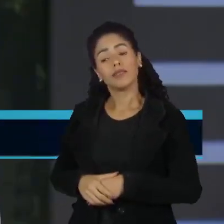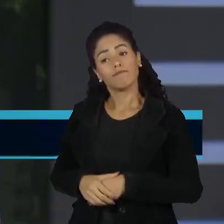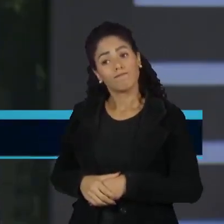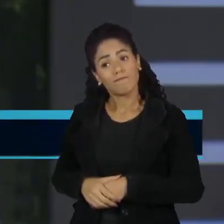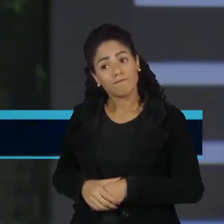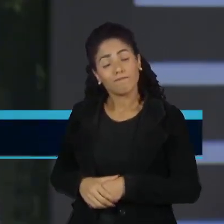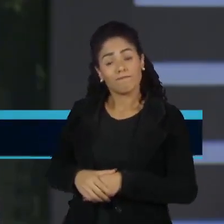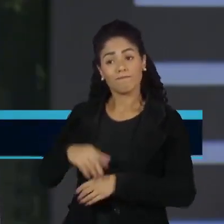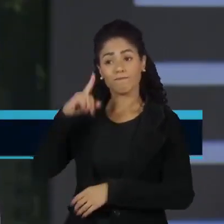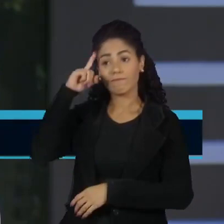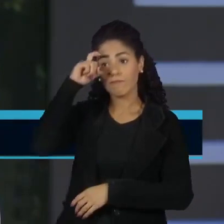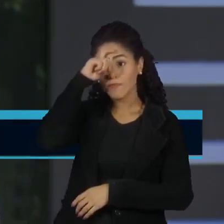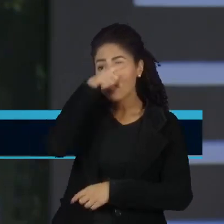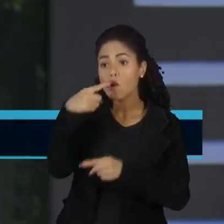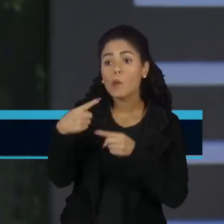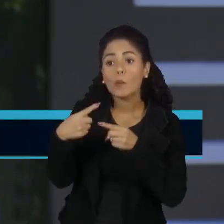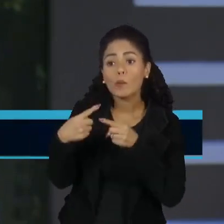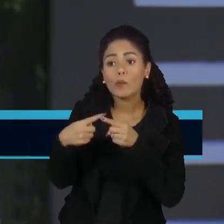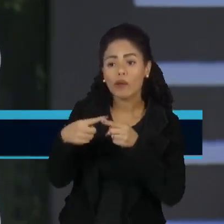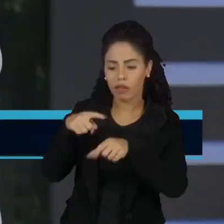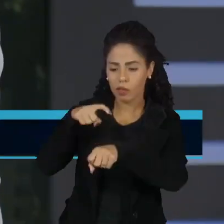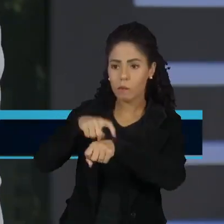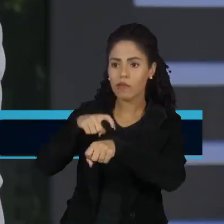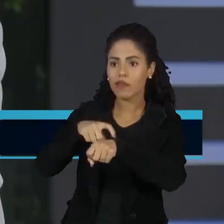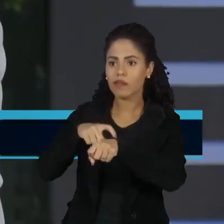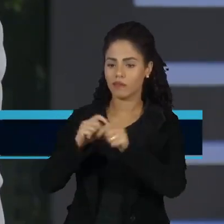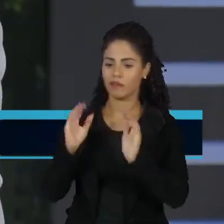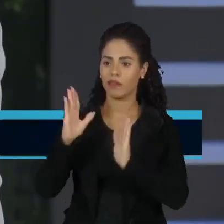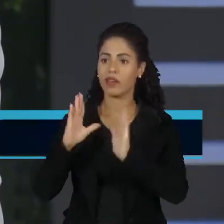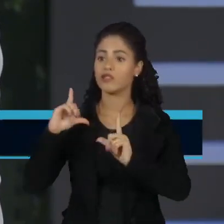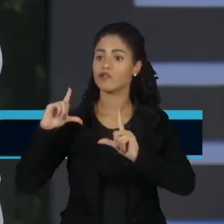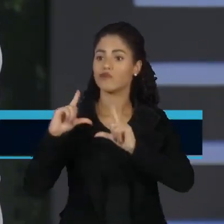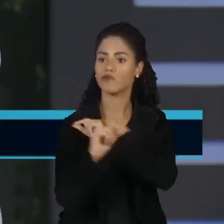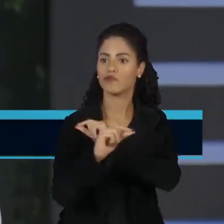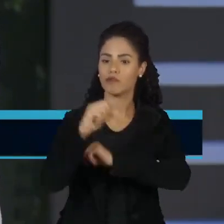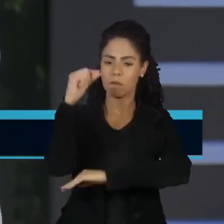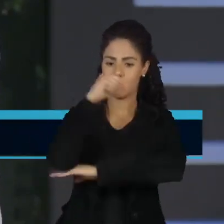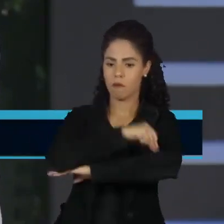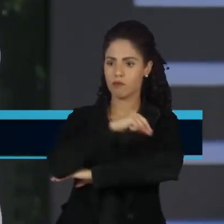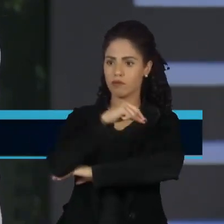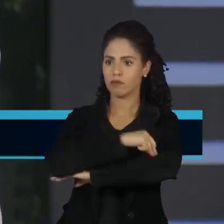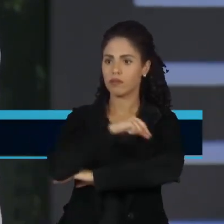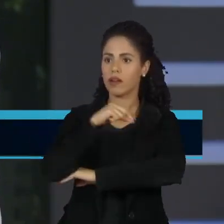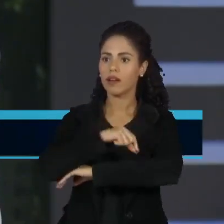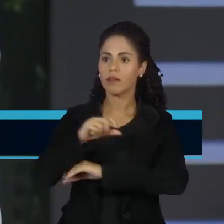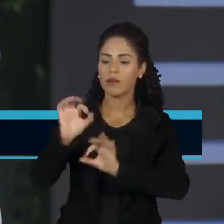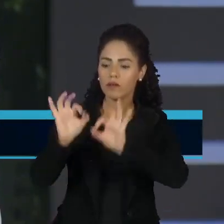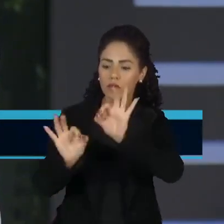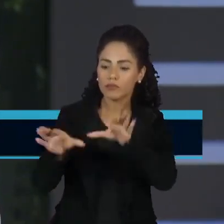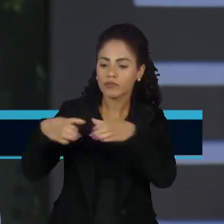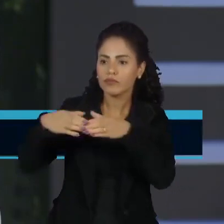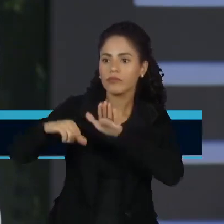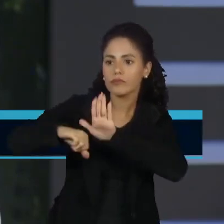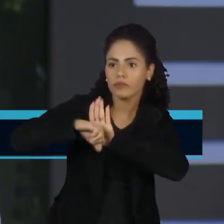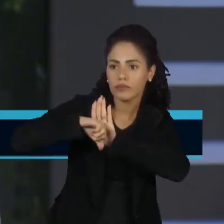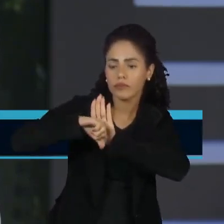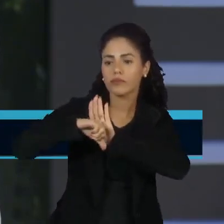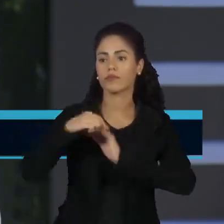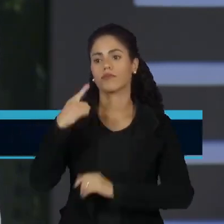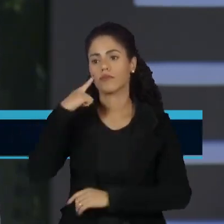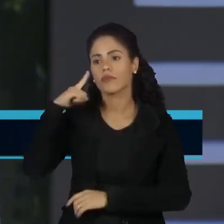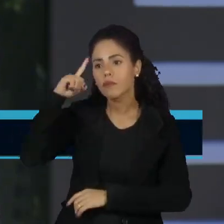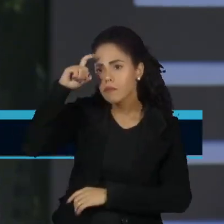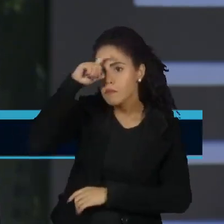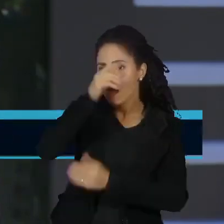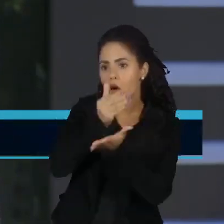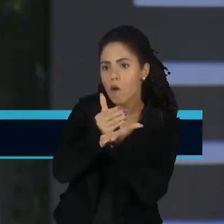Porque no momento em que eles saíram de Mossoró, a conectividade deles com o crime organizado foi imediata e